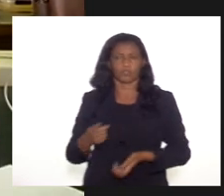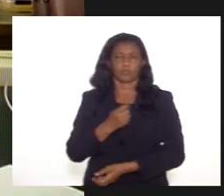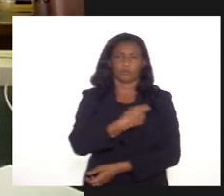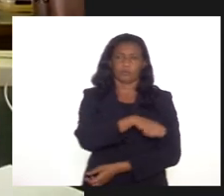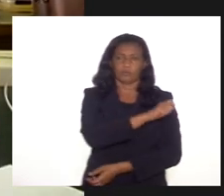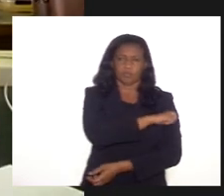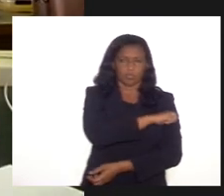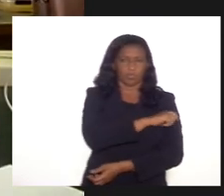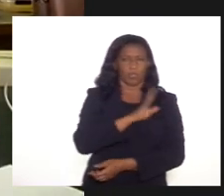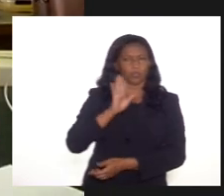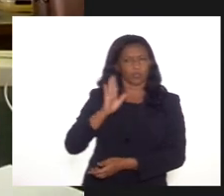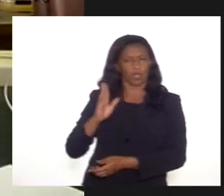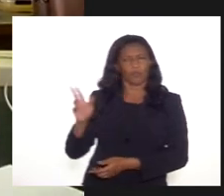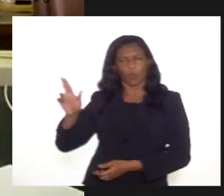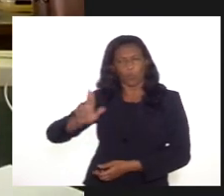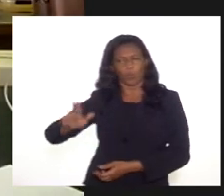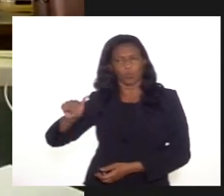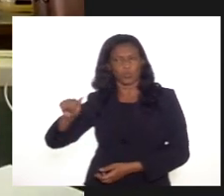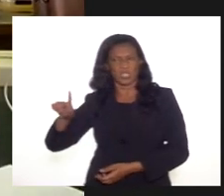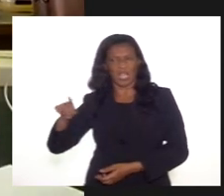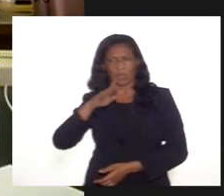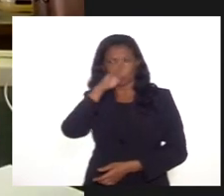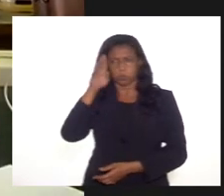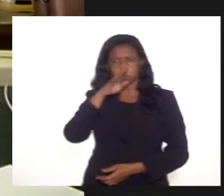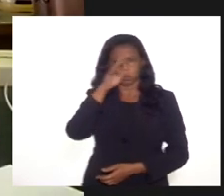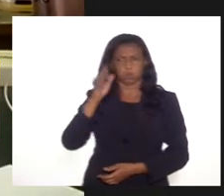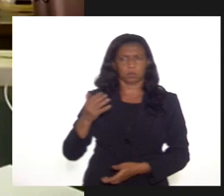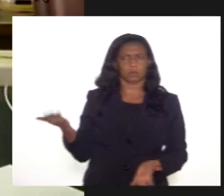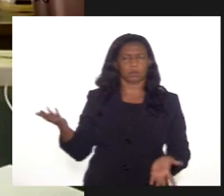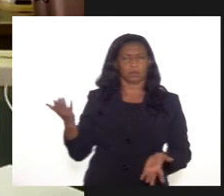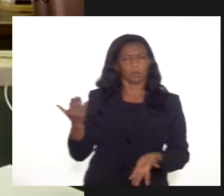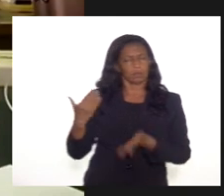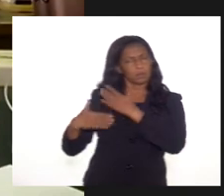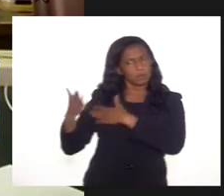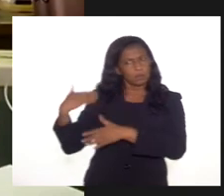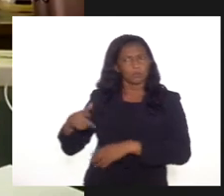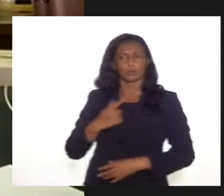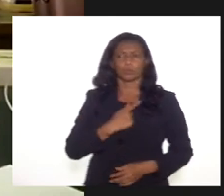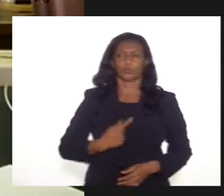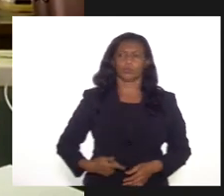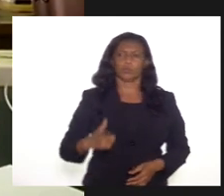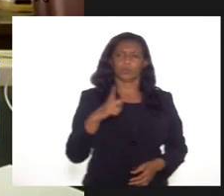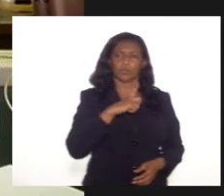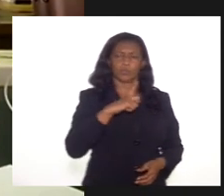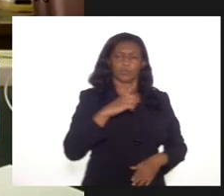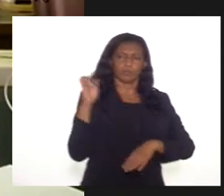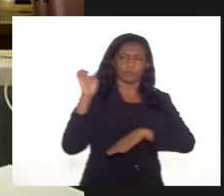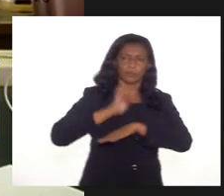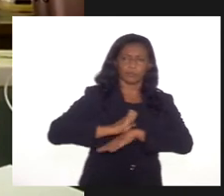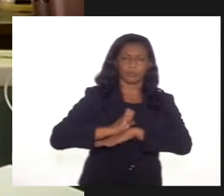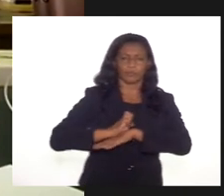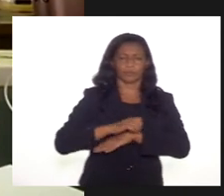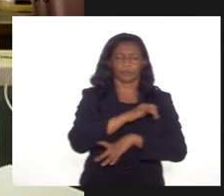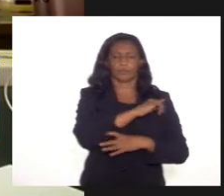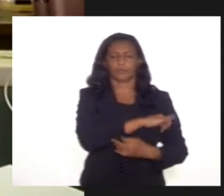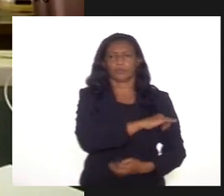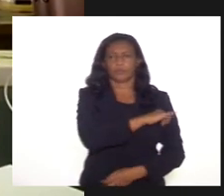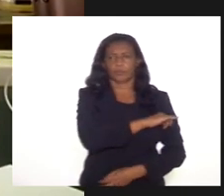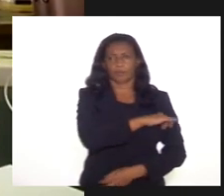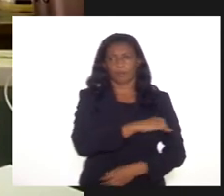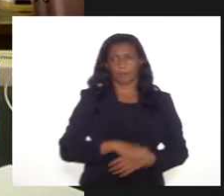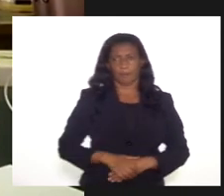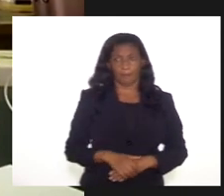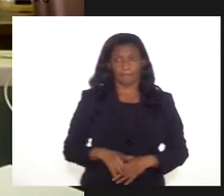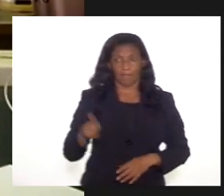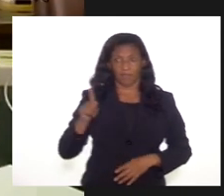completamente absurda pelos últimos governos que tivemos no estado do Rio de Janeiro. Fizeram uma